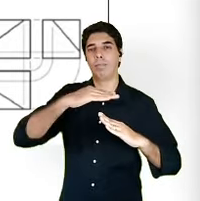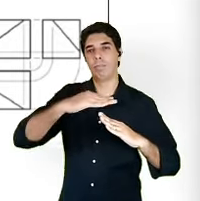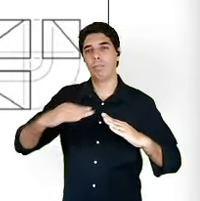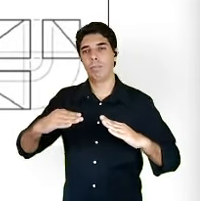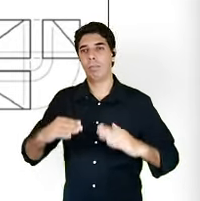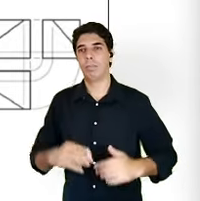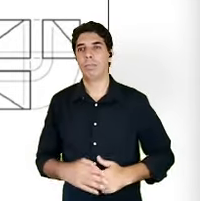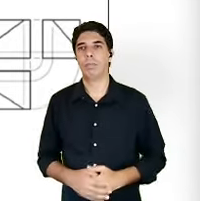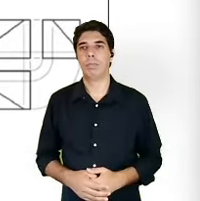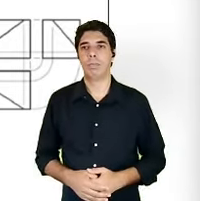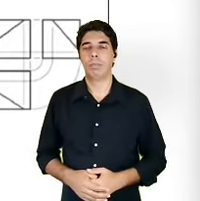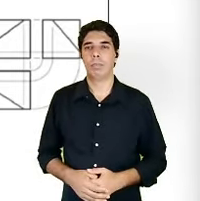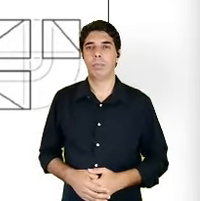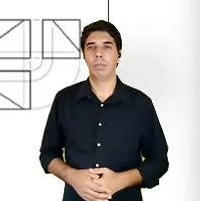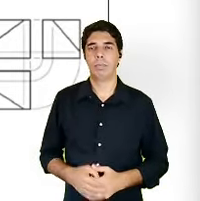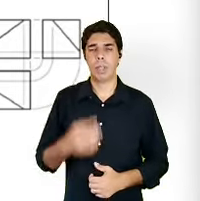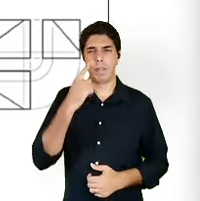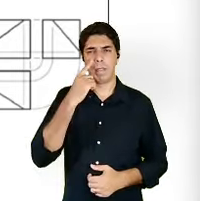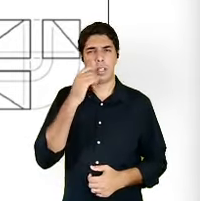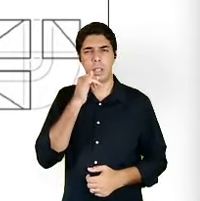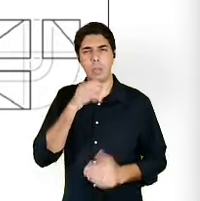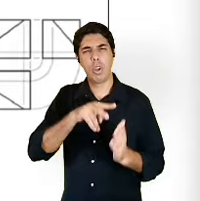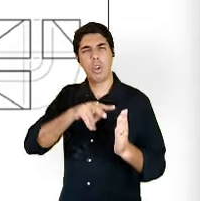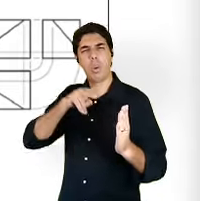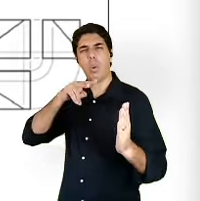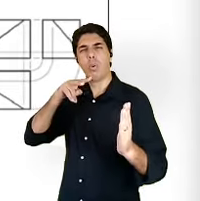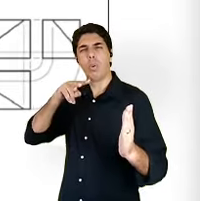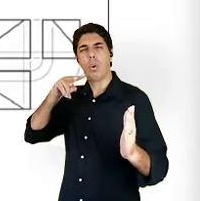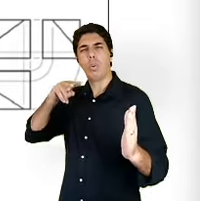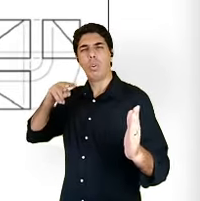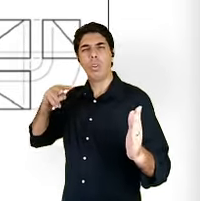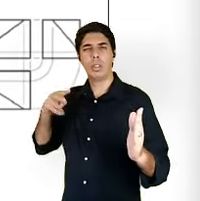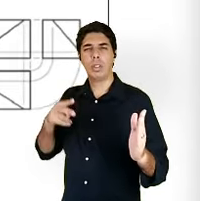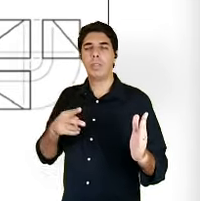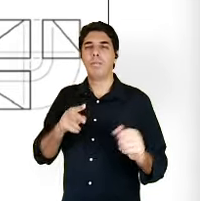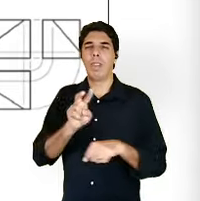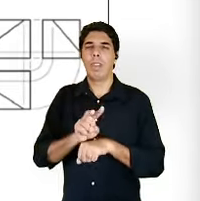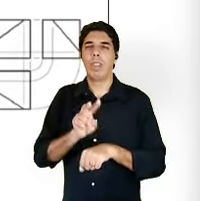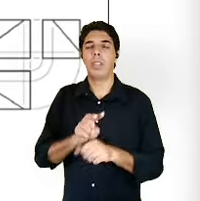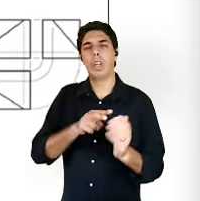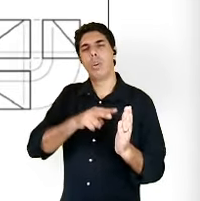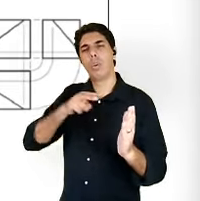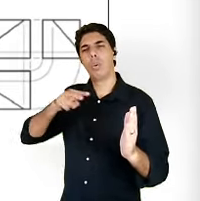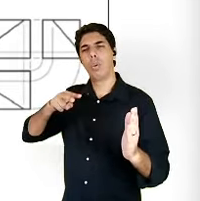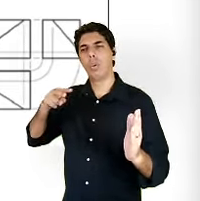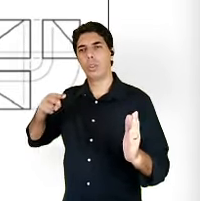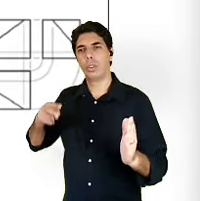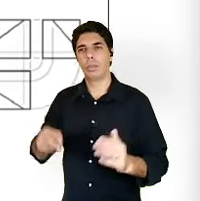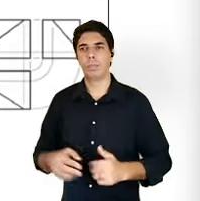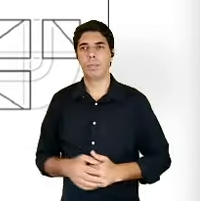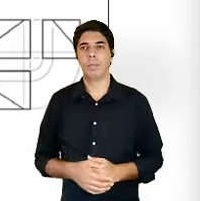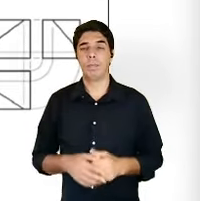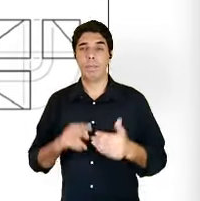Certo? Aqui é só vocês imaginarem como se vocês estivessem observando bem de longe, certo? Bem de longe essa figura por esse lado,